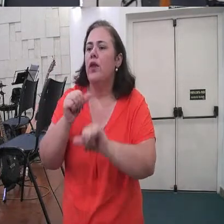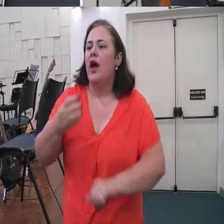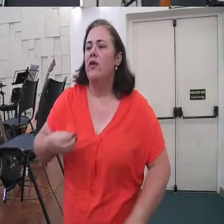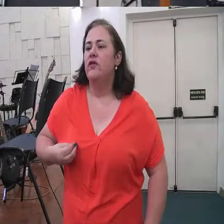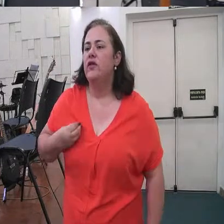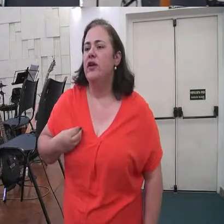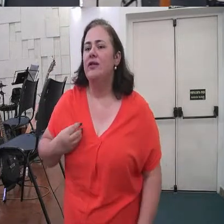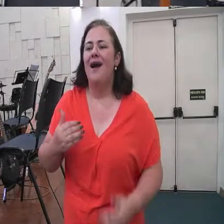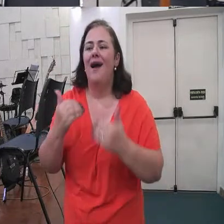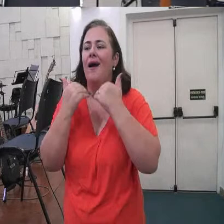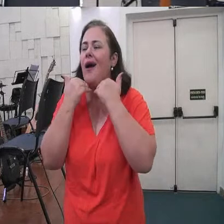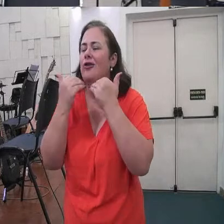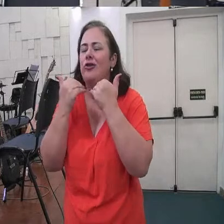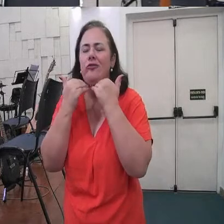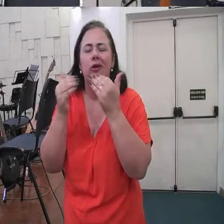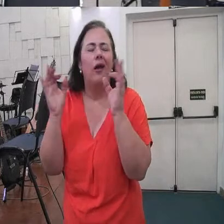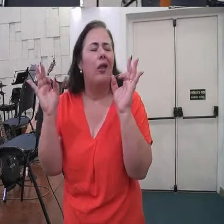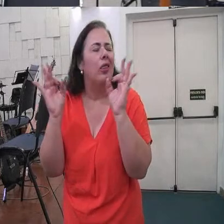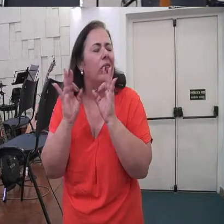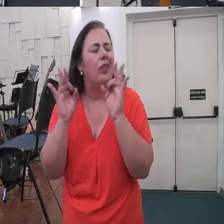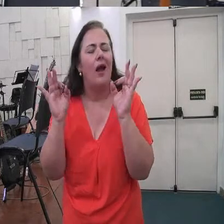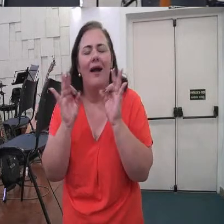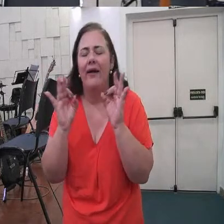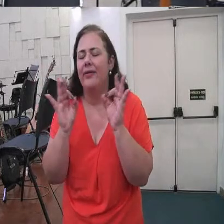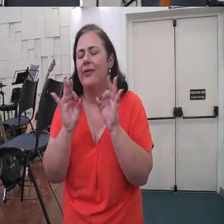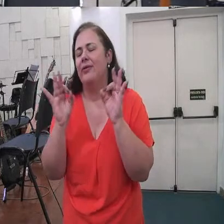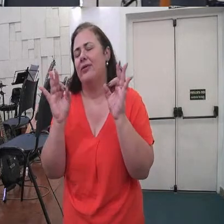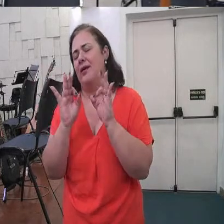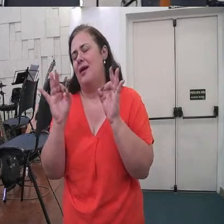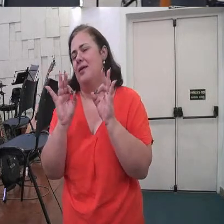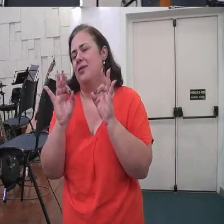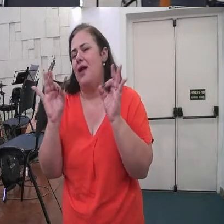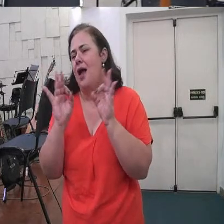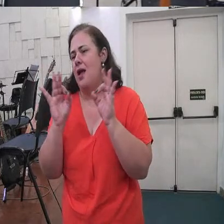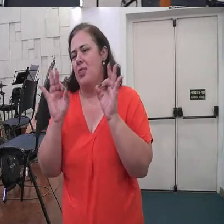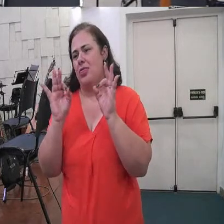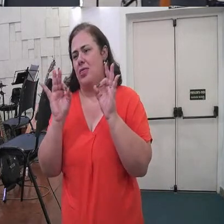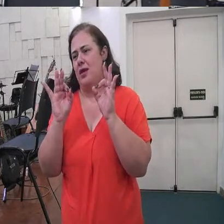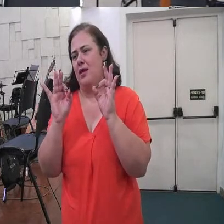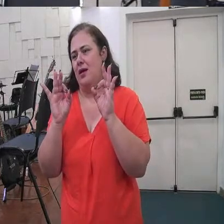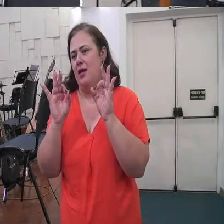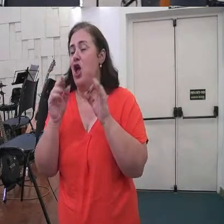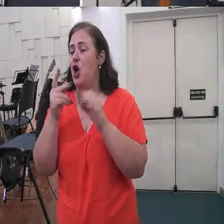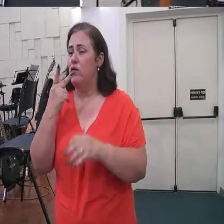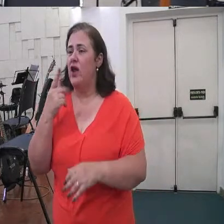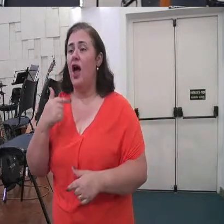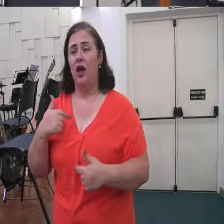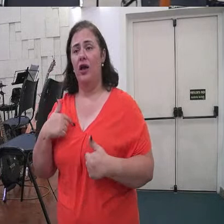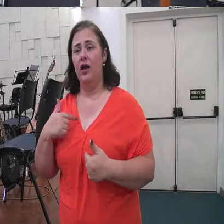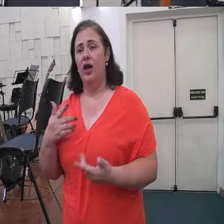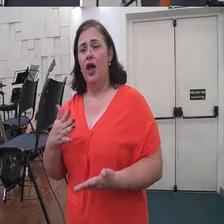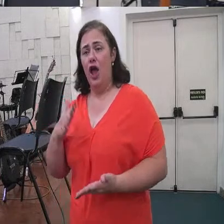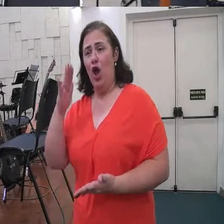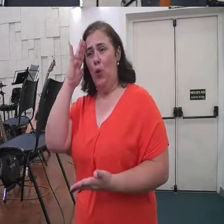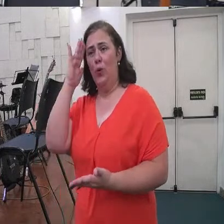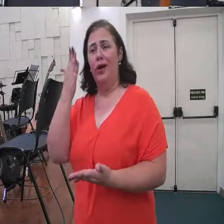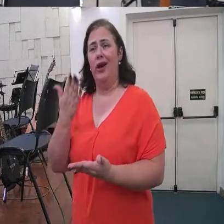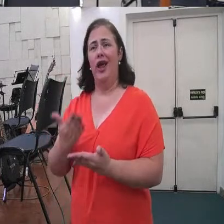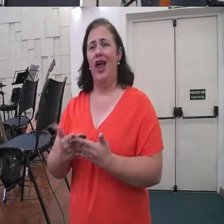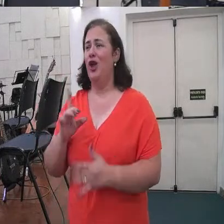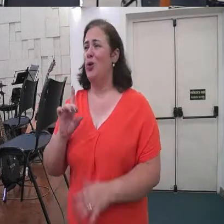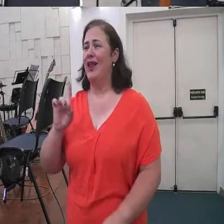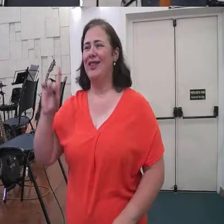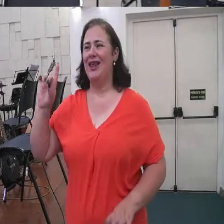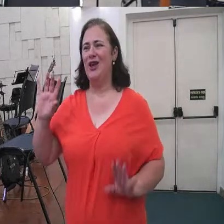Fé que leva às obras. Igual aquele garotinho que fez um desenho bem ao estilo dele de um barco, de